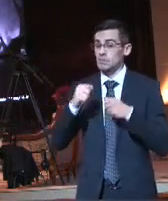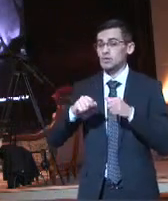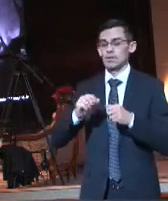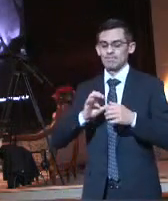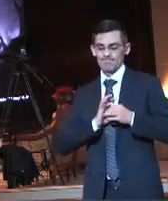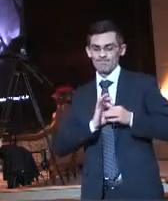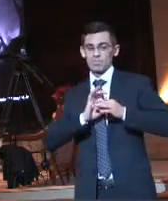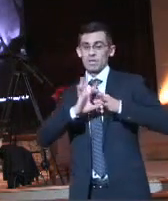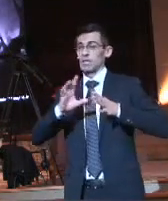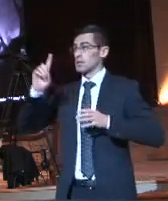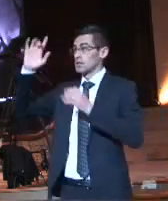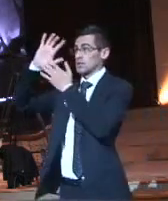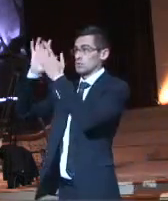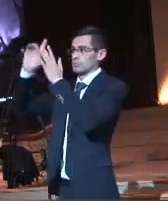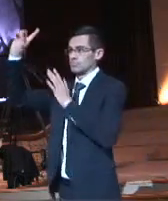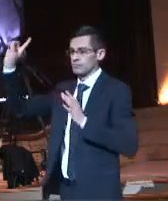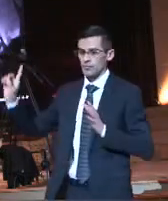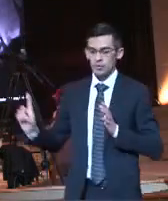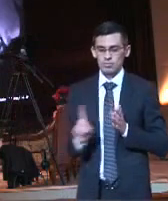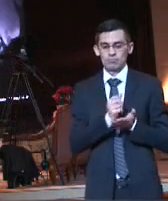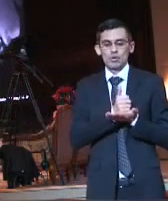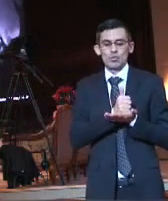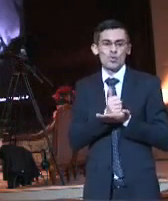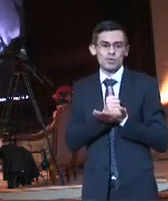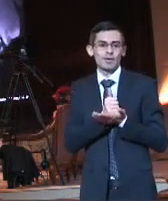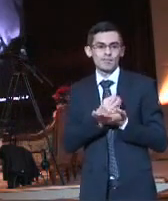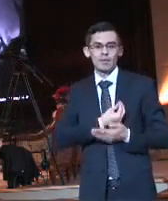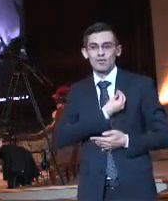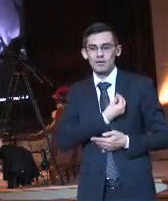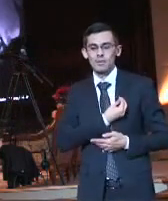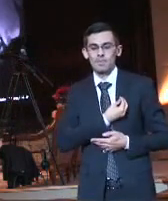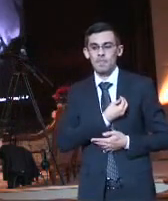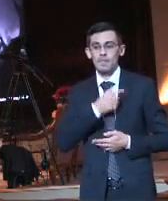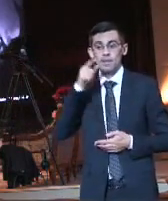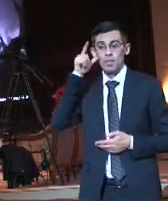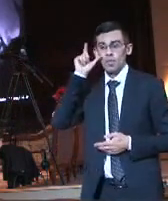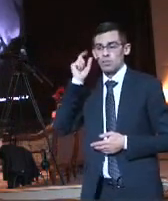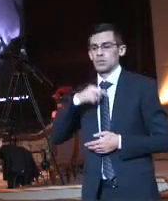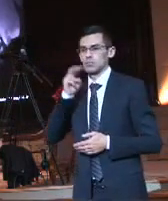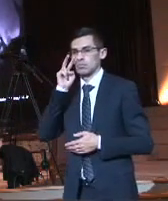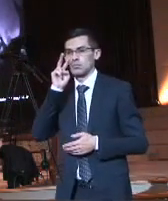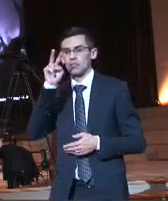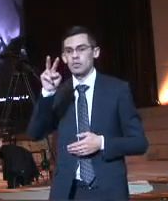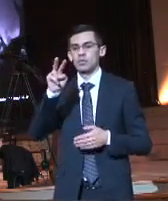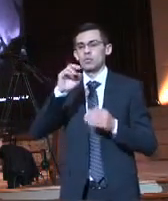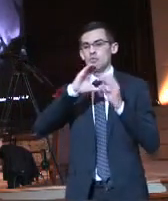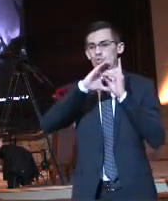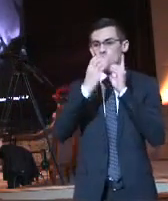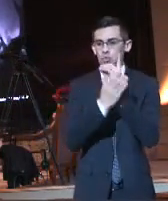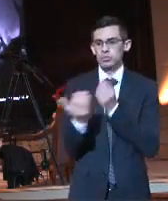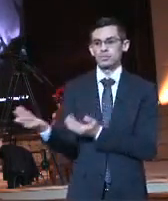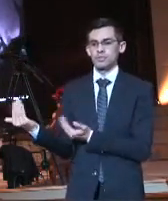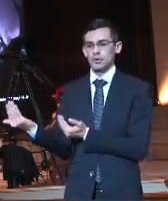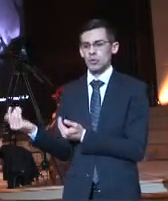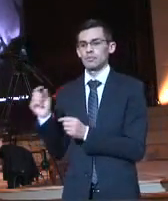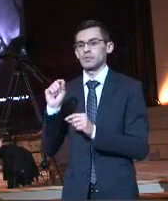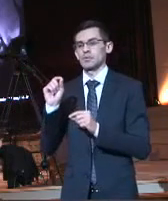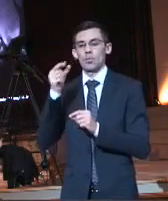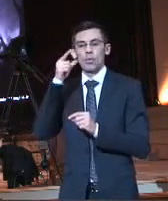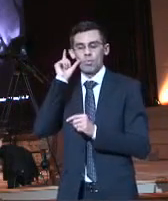começar algo novo na nossa vida. Ontem eu estava assistindo aqui o culto da juventude e eles